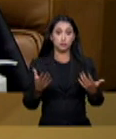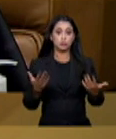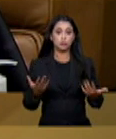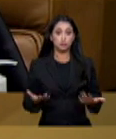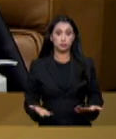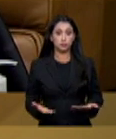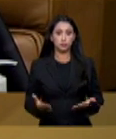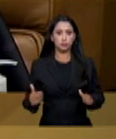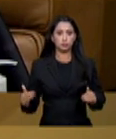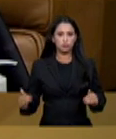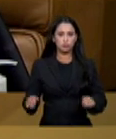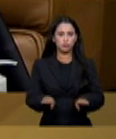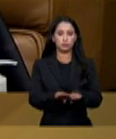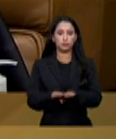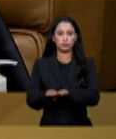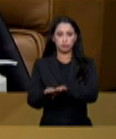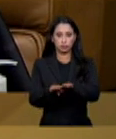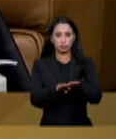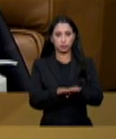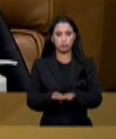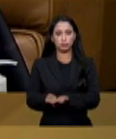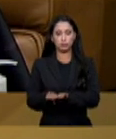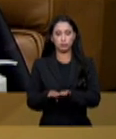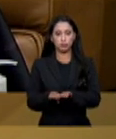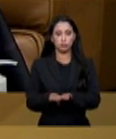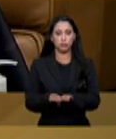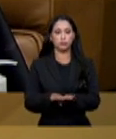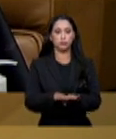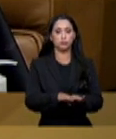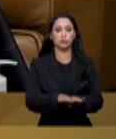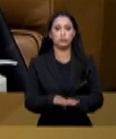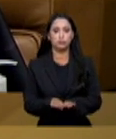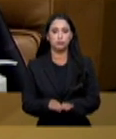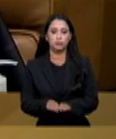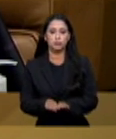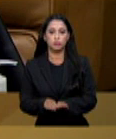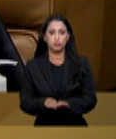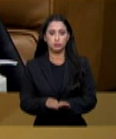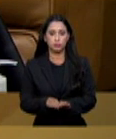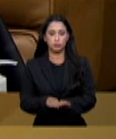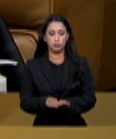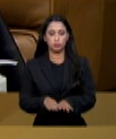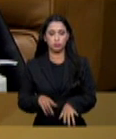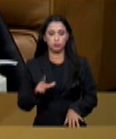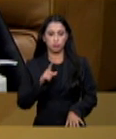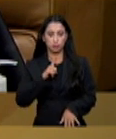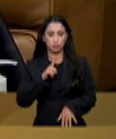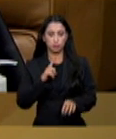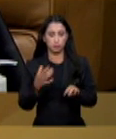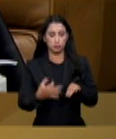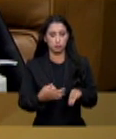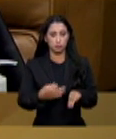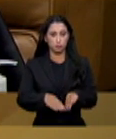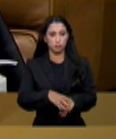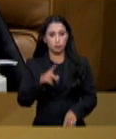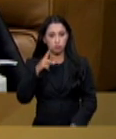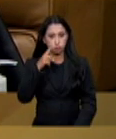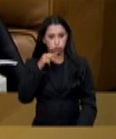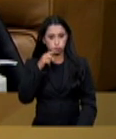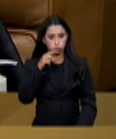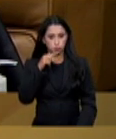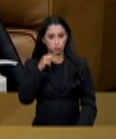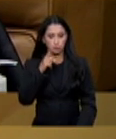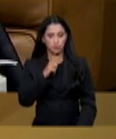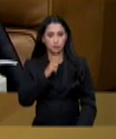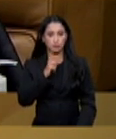substancialmente comungam da apreciação que Sua Excelência, o ministro Gilmar